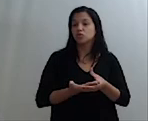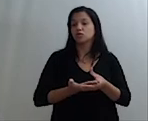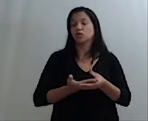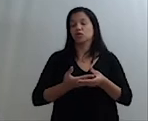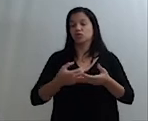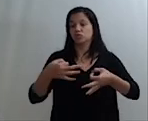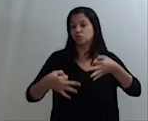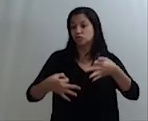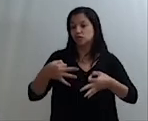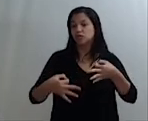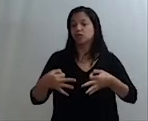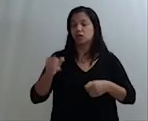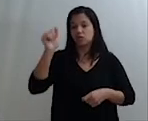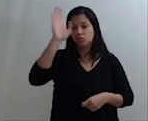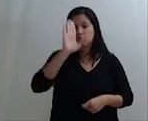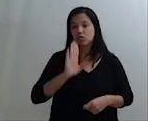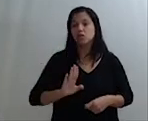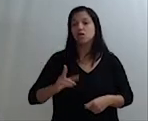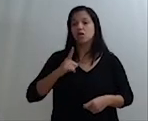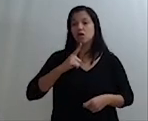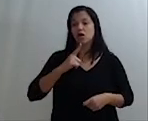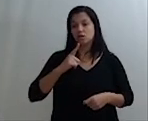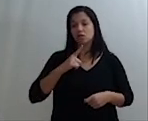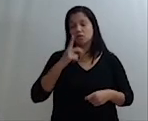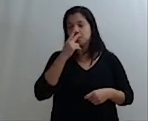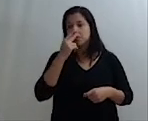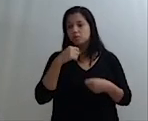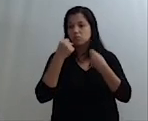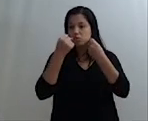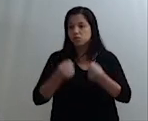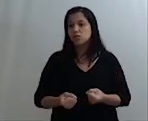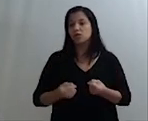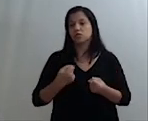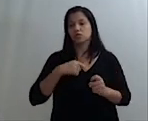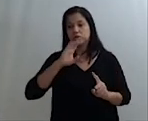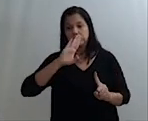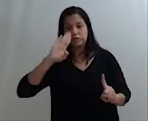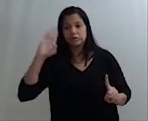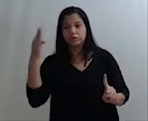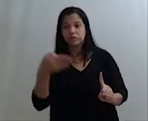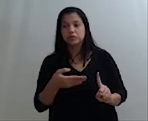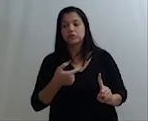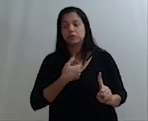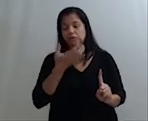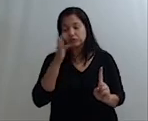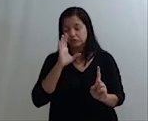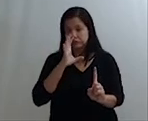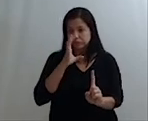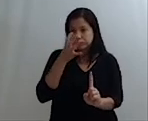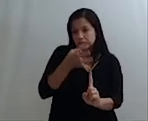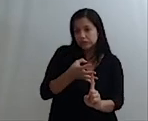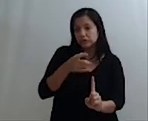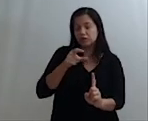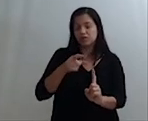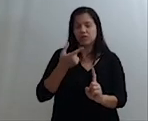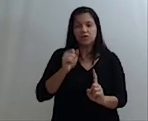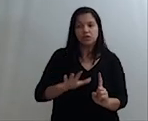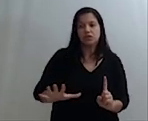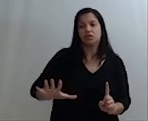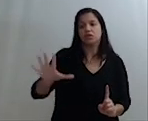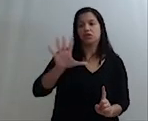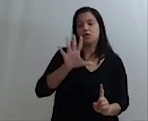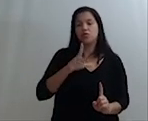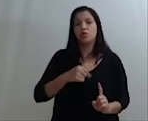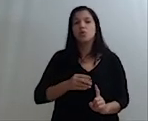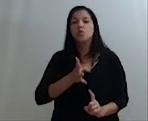de maior densidade do sistema acusatório em todas as suas dimensões eu tive a oportunidade de conhecer o